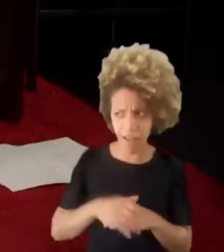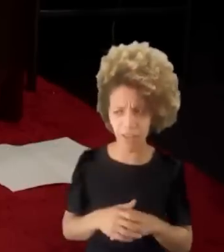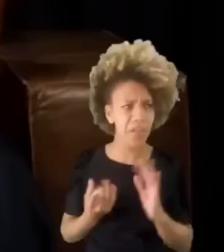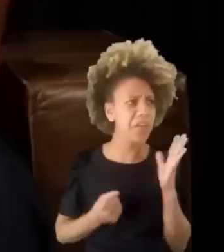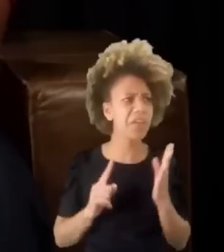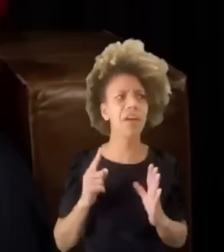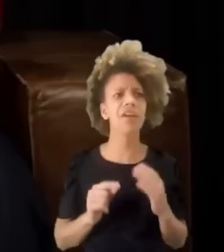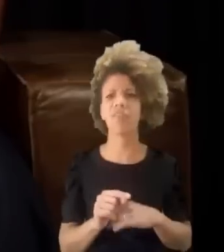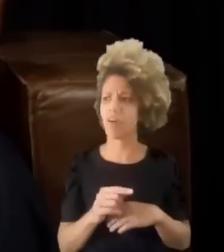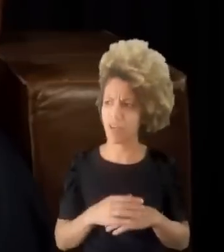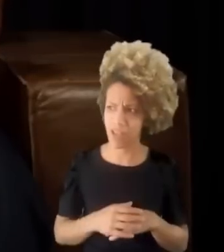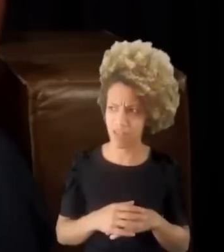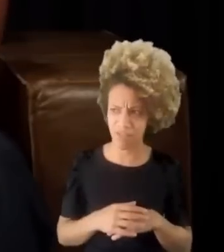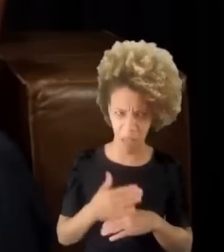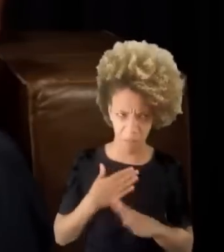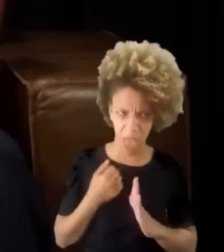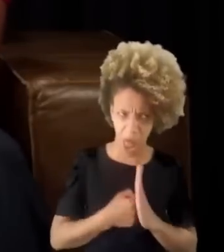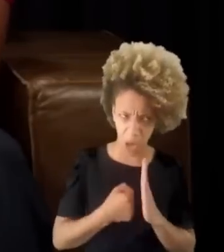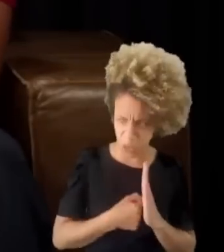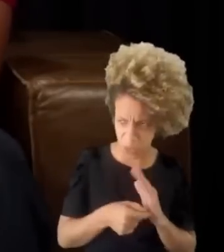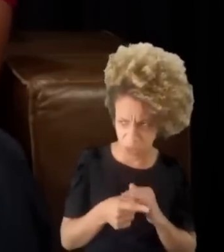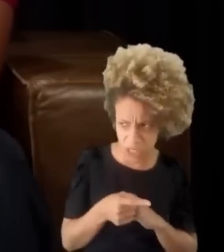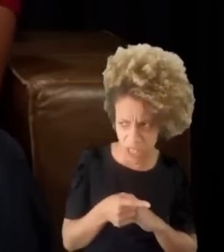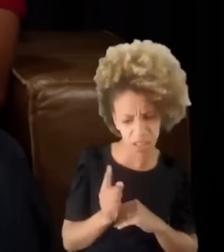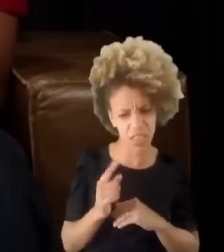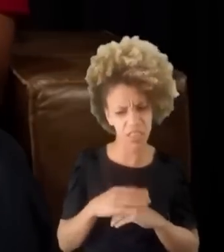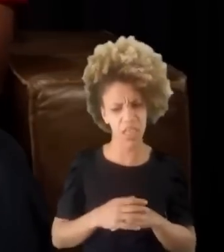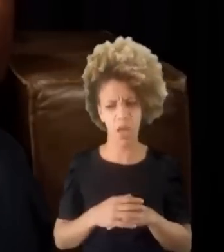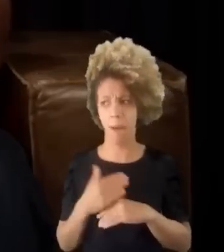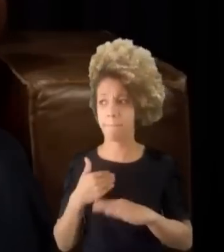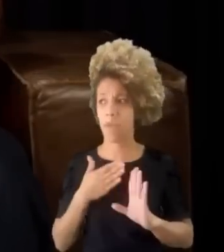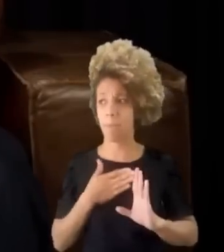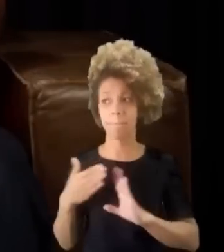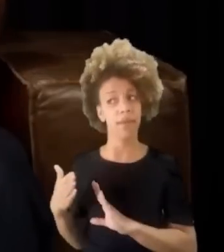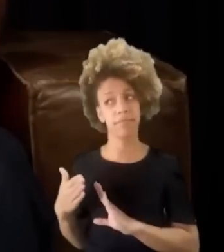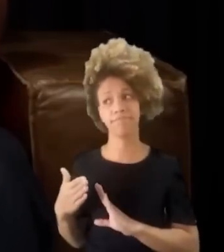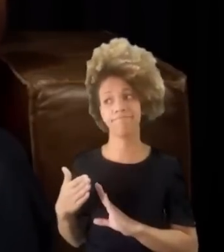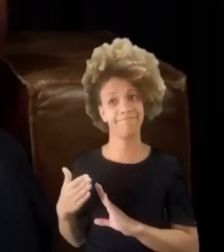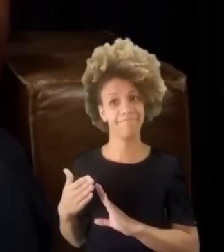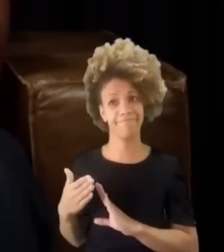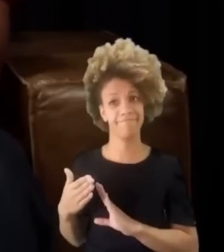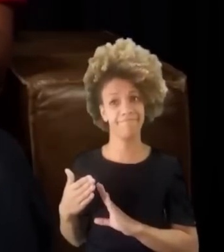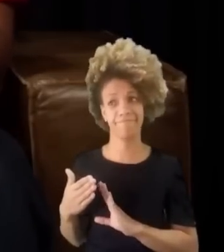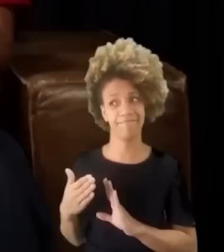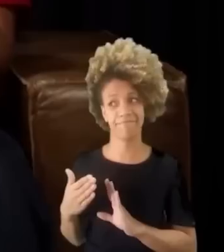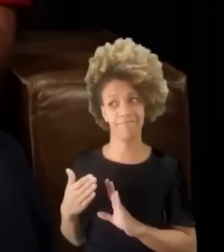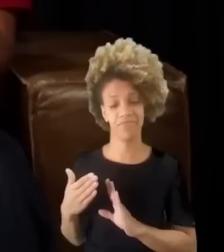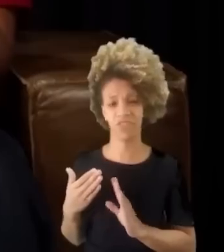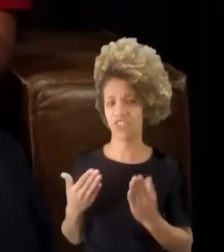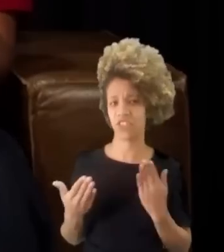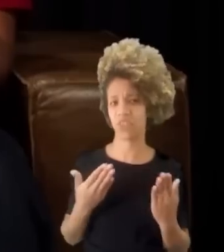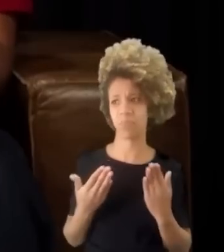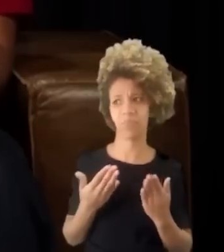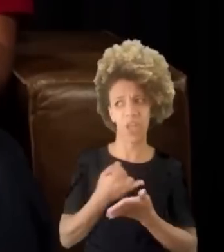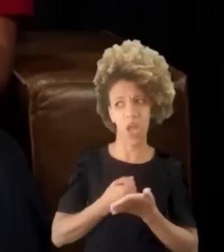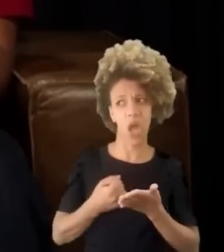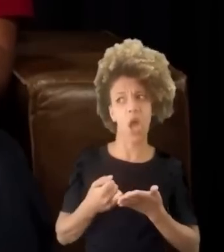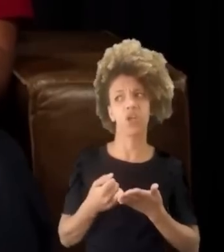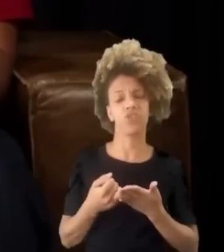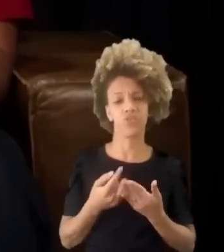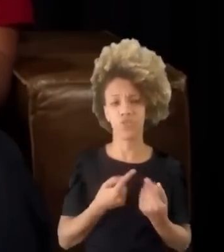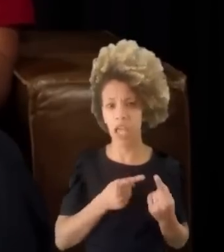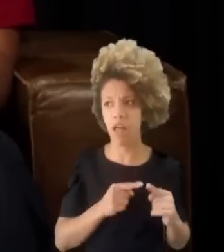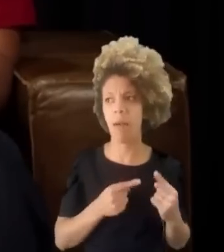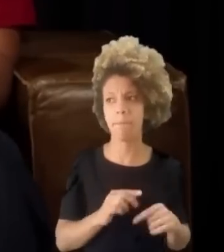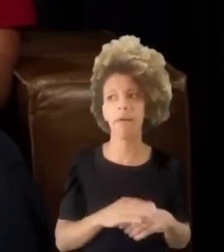que carnavalzinho é mano Será que isso aqui é minha luta mesmo tá ligado a minha fase de questionar a cocaína